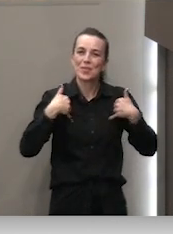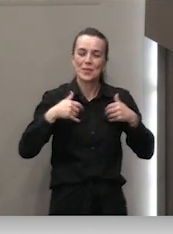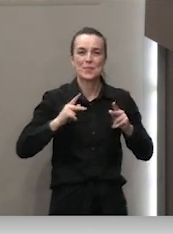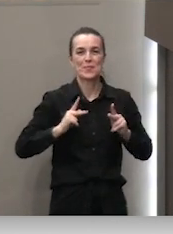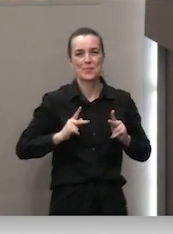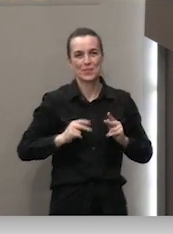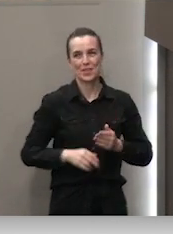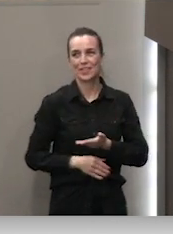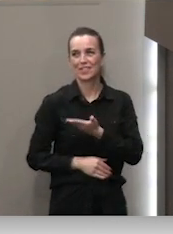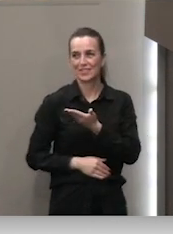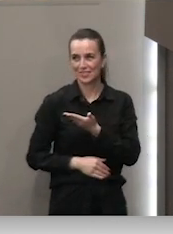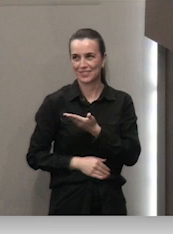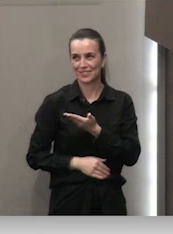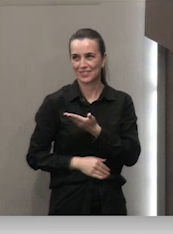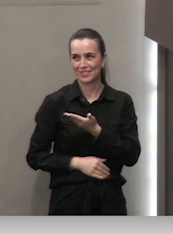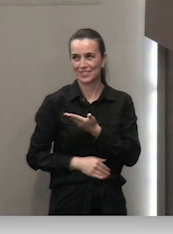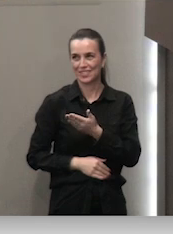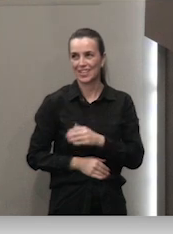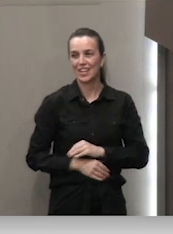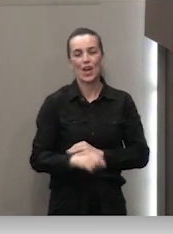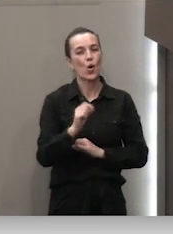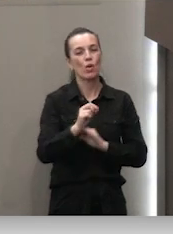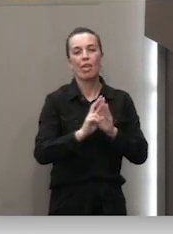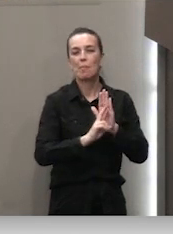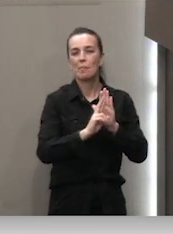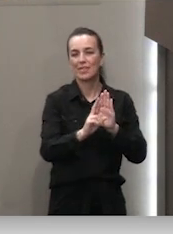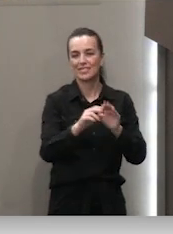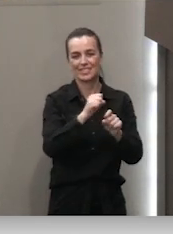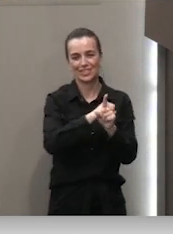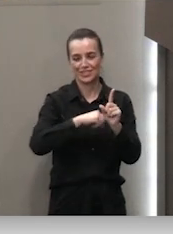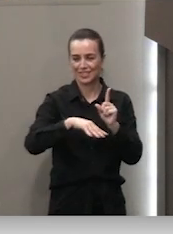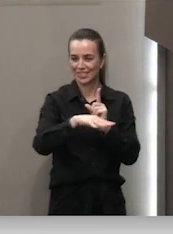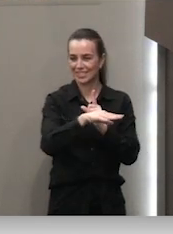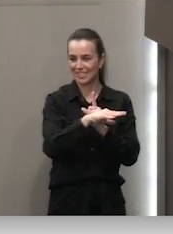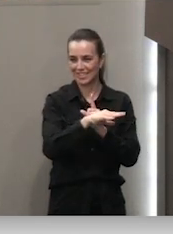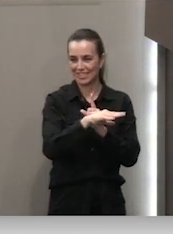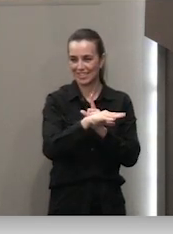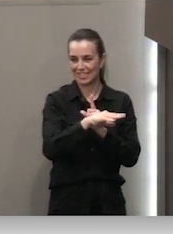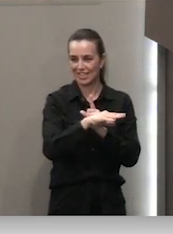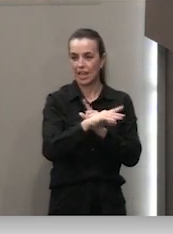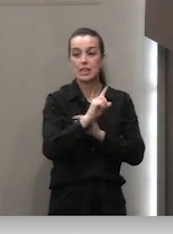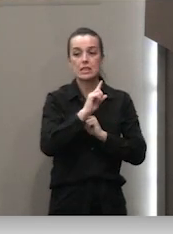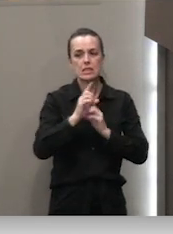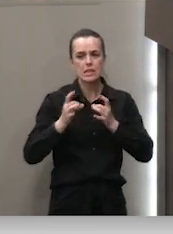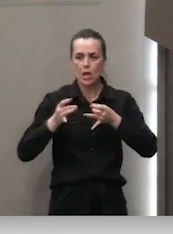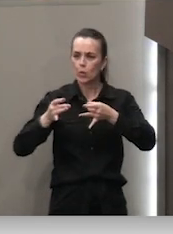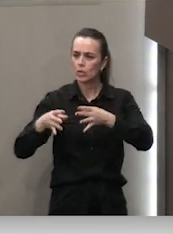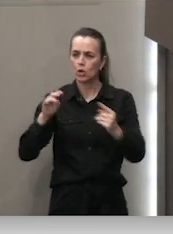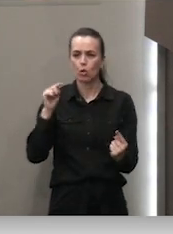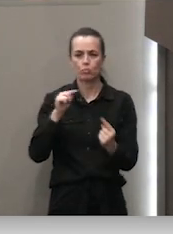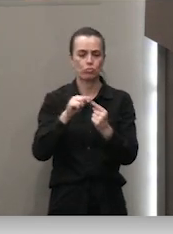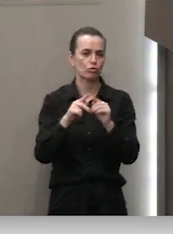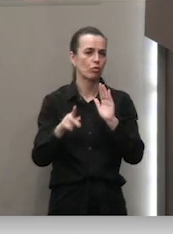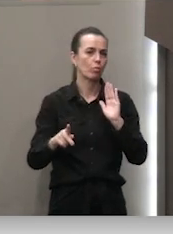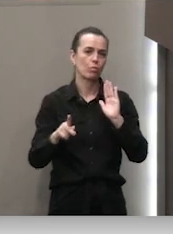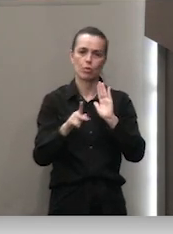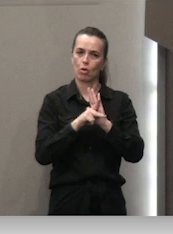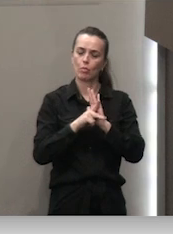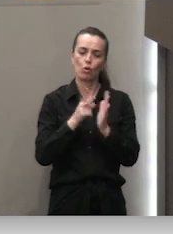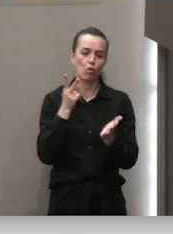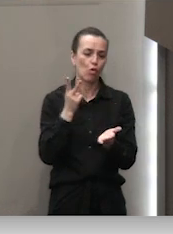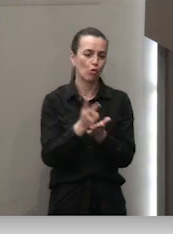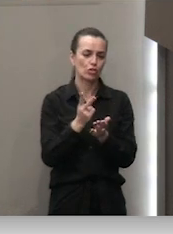é e que você representa para a nossa sociedade. Não desista dos teus objetivos, continue sendo essa